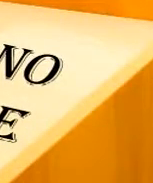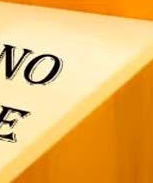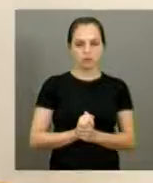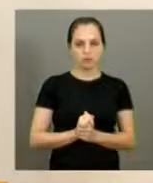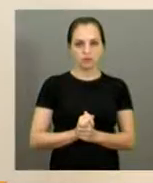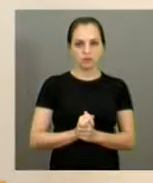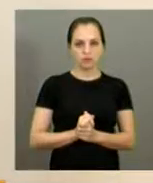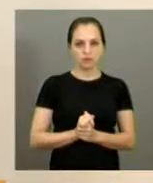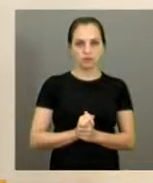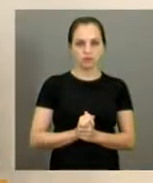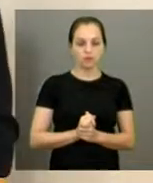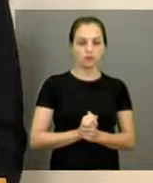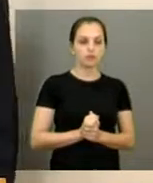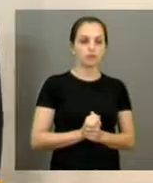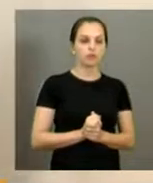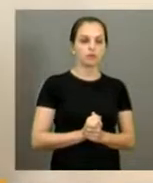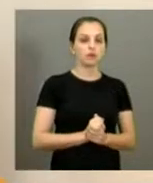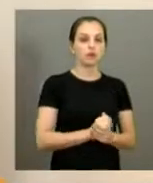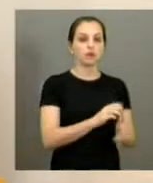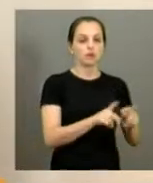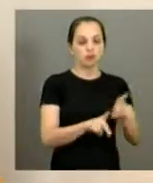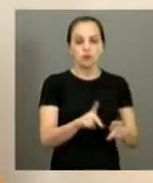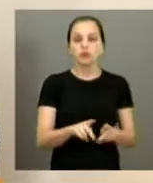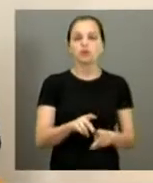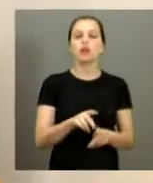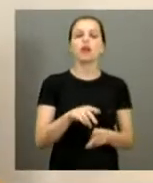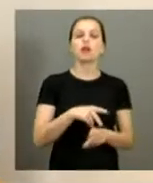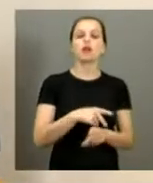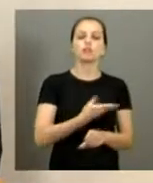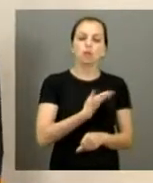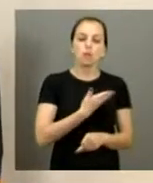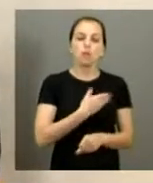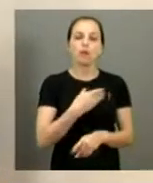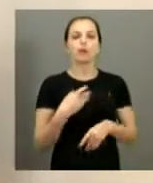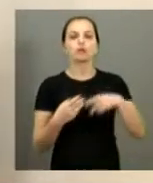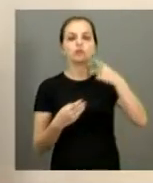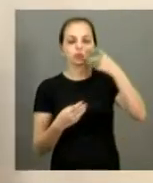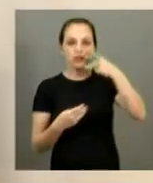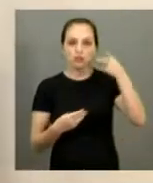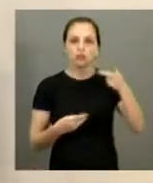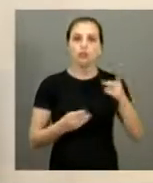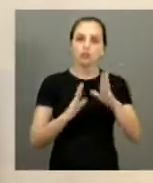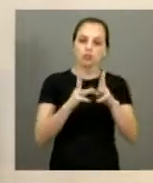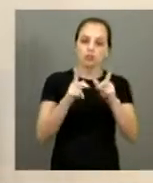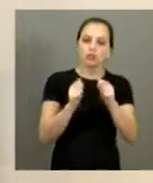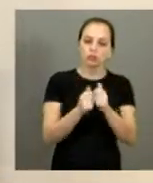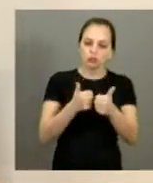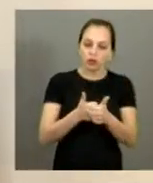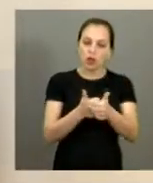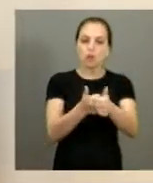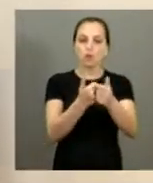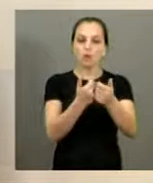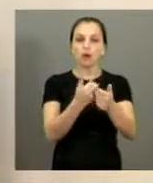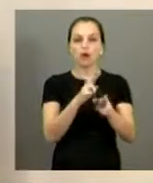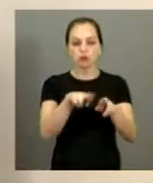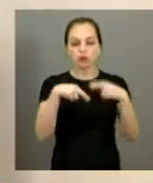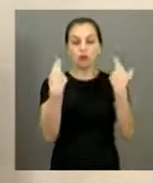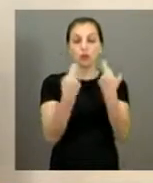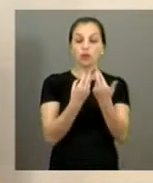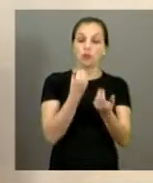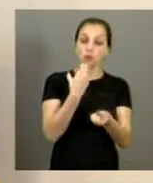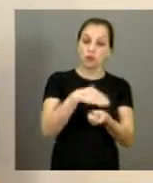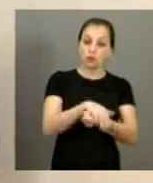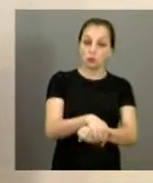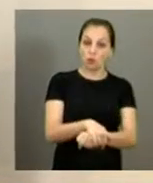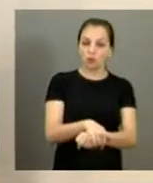o presente é a versão e ajuda novos colegas vereadores aos servidores todos que acompanham a sessão boa noite acho